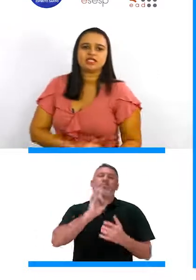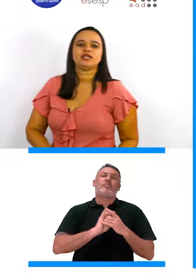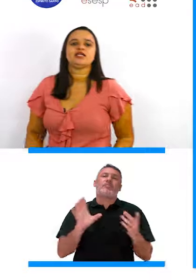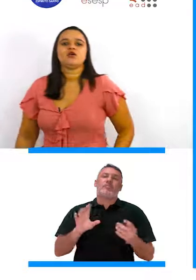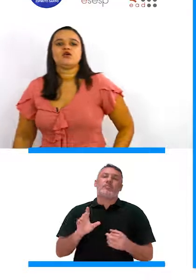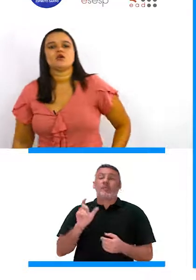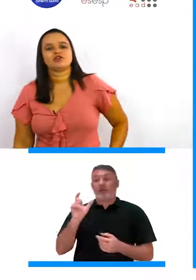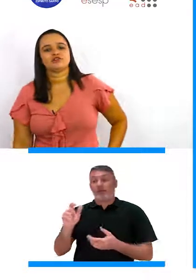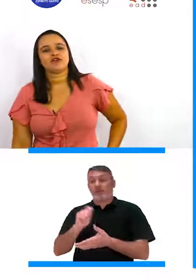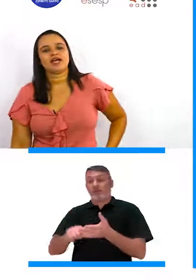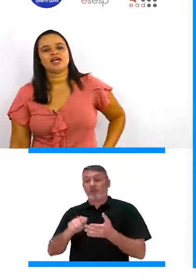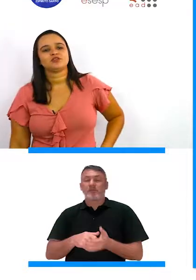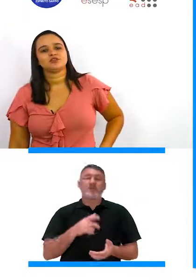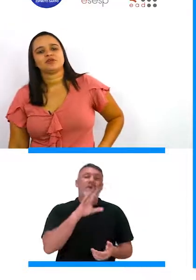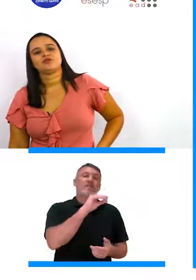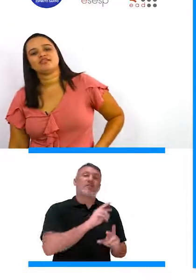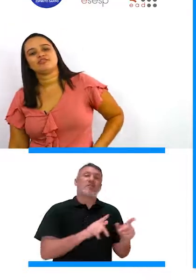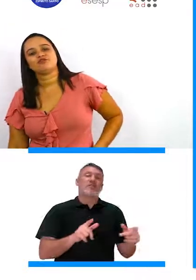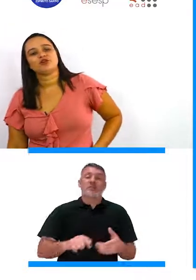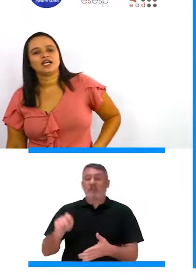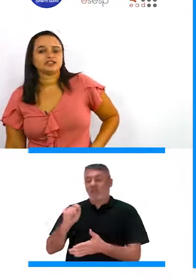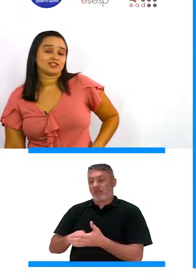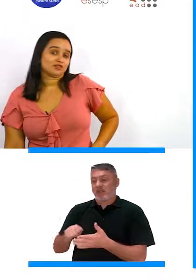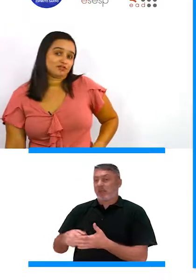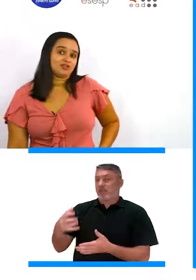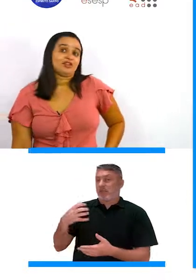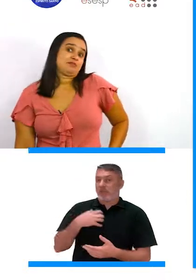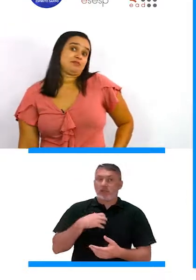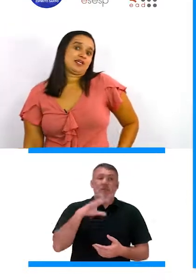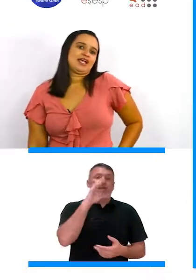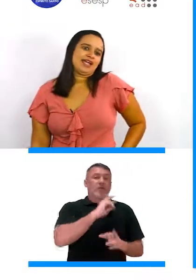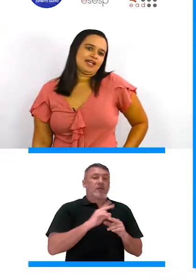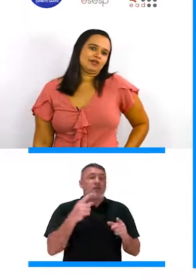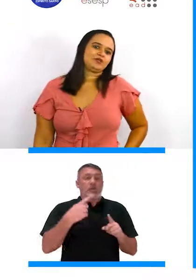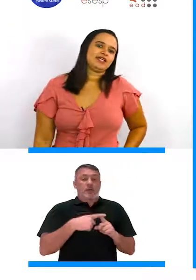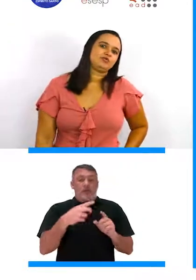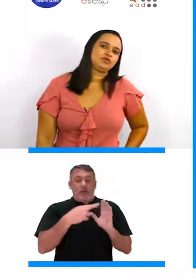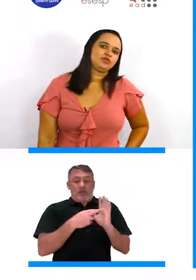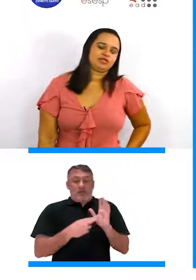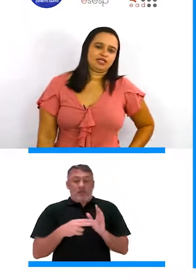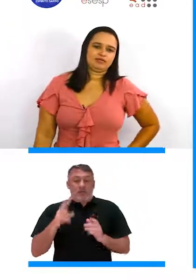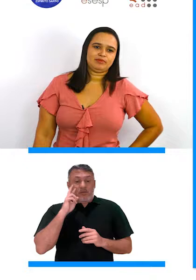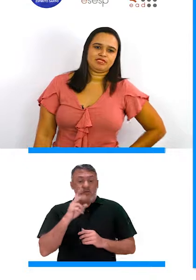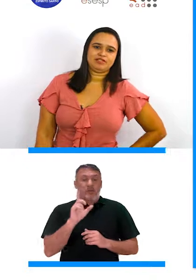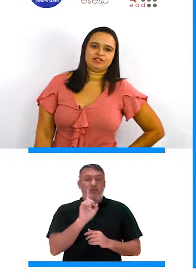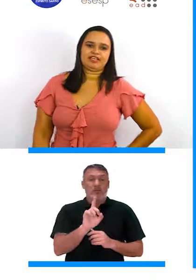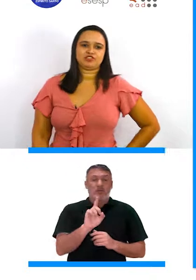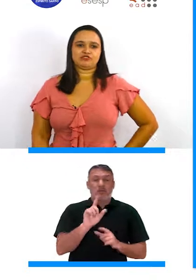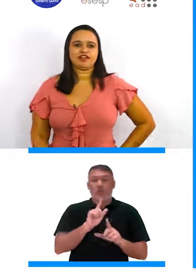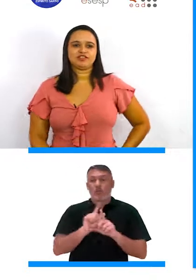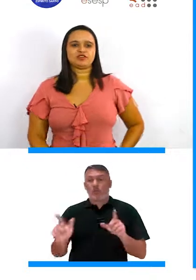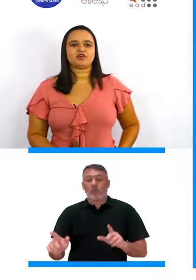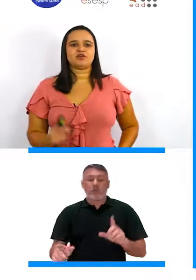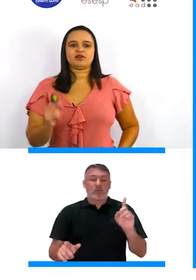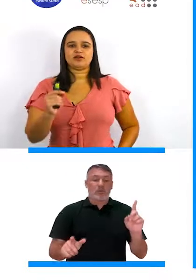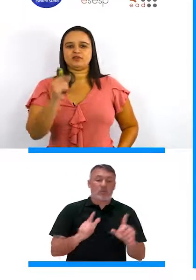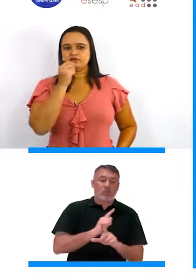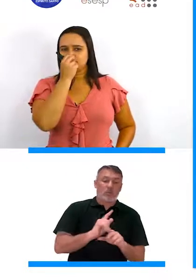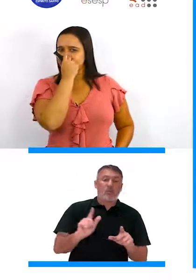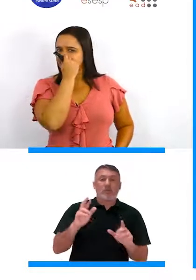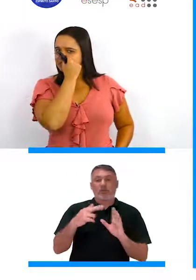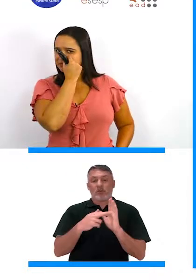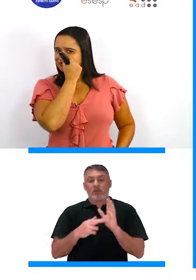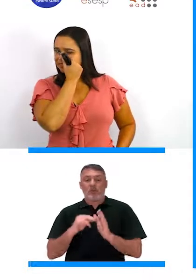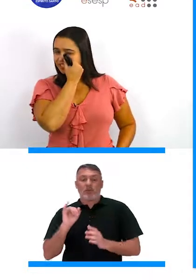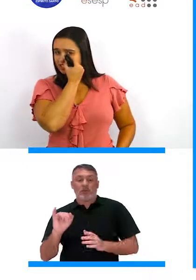ali, né? Ou advogado, né? Ou advogado, você não... Pela regra é um D mudo, né? Mas aí o que é que a gente faz? Coloca